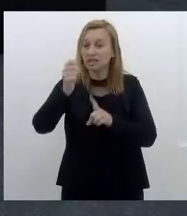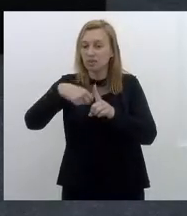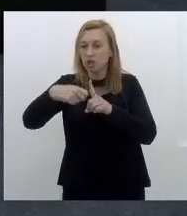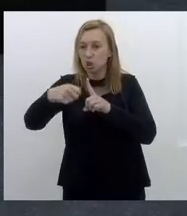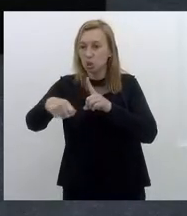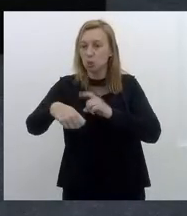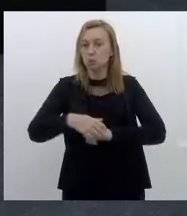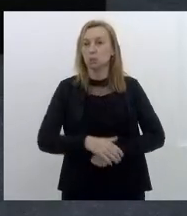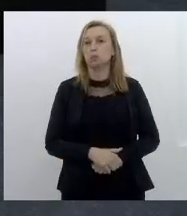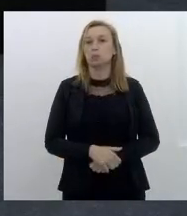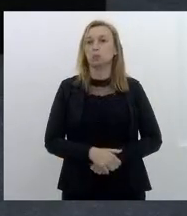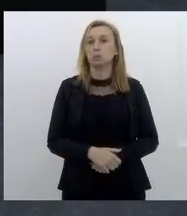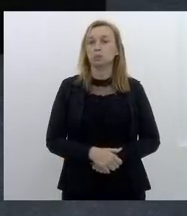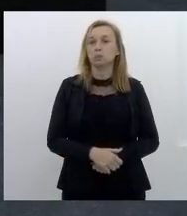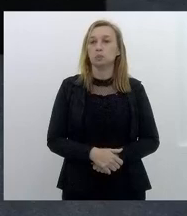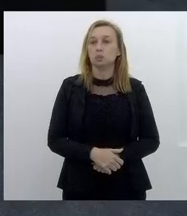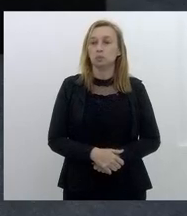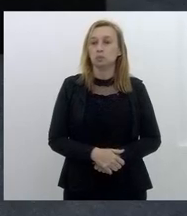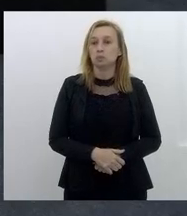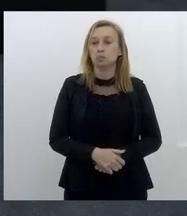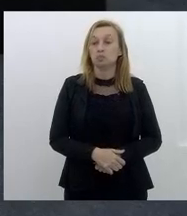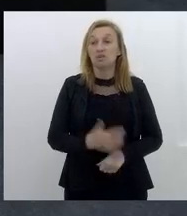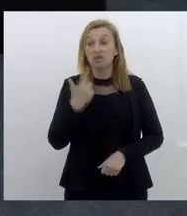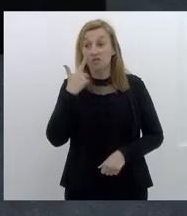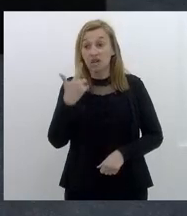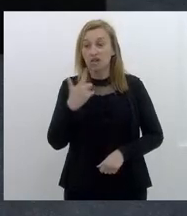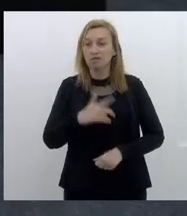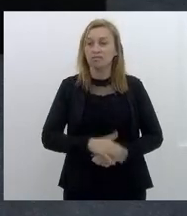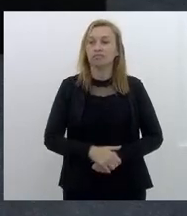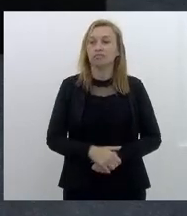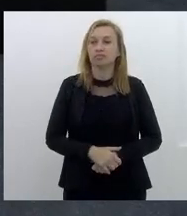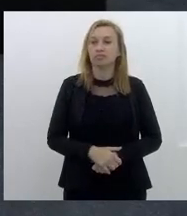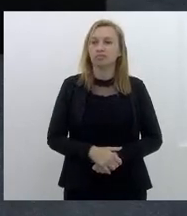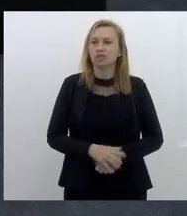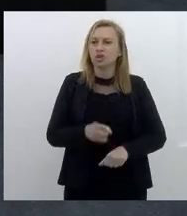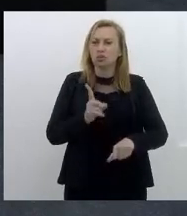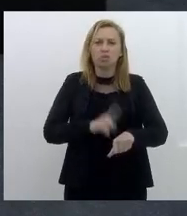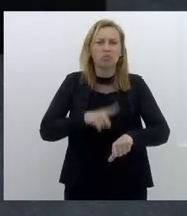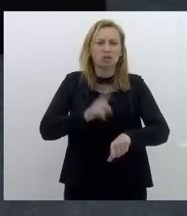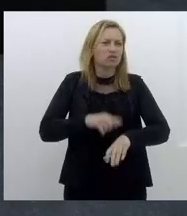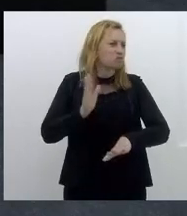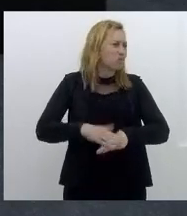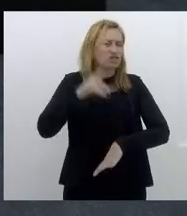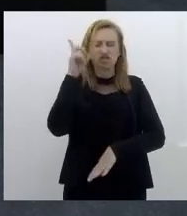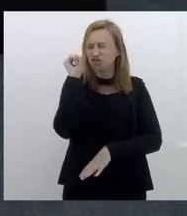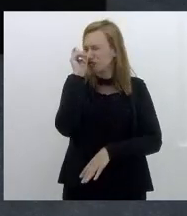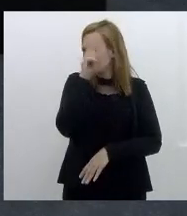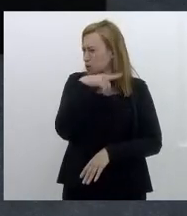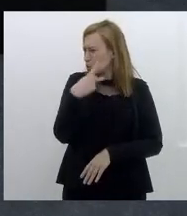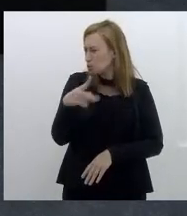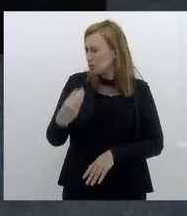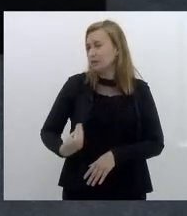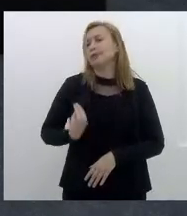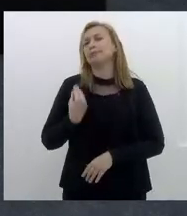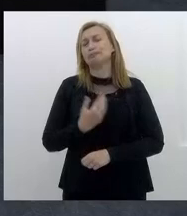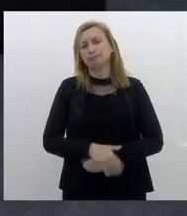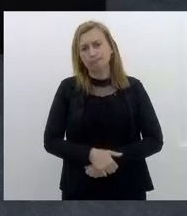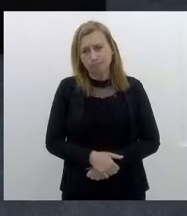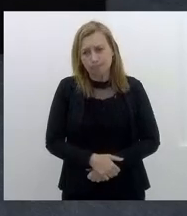meses Vê se vem no momento mais difícil de suas vidas